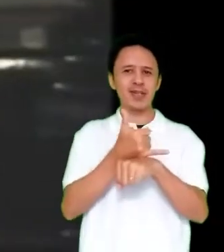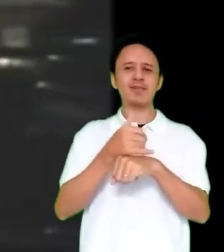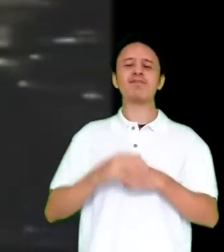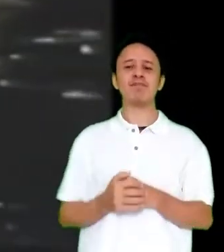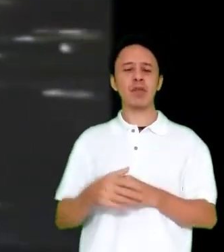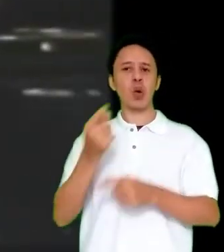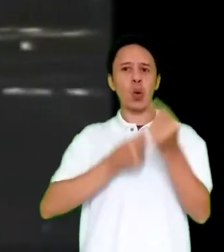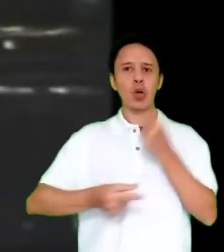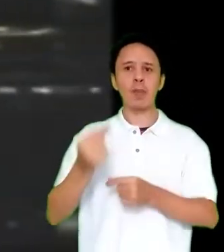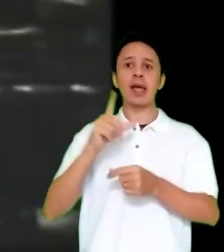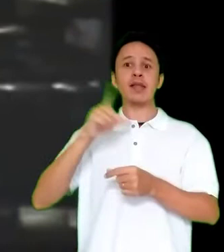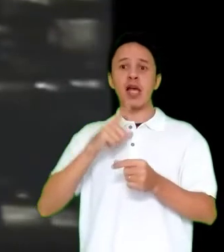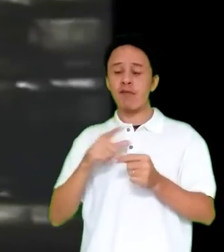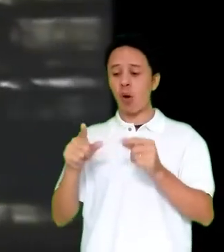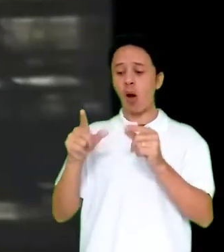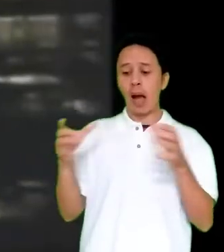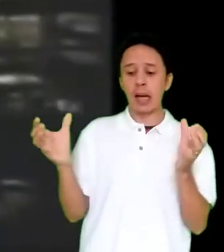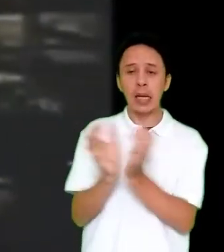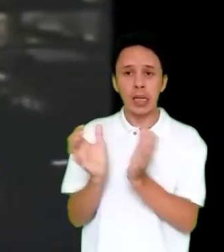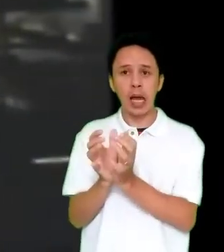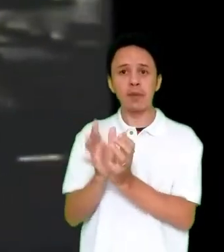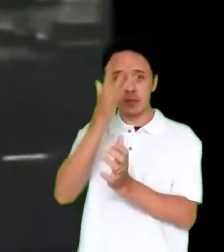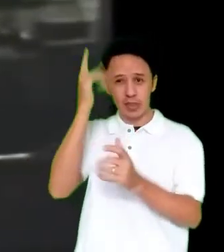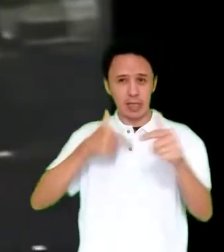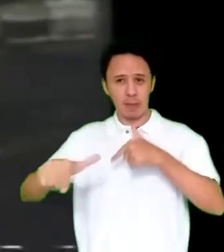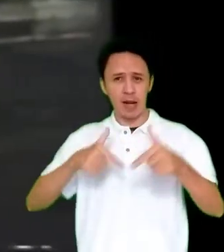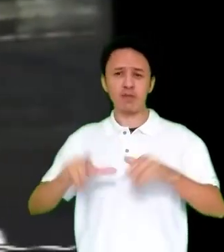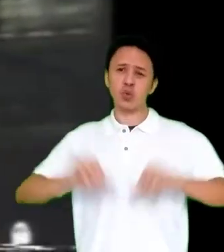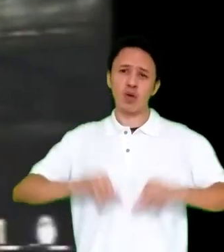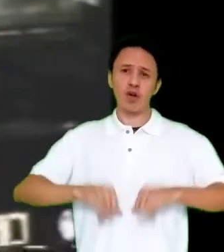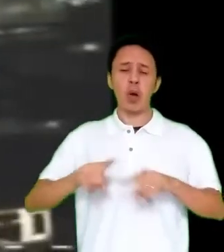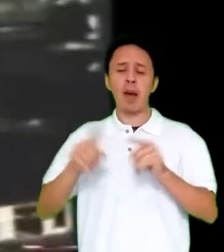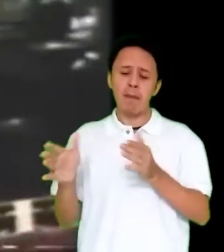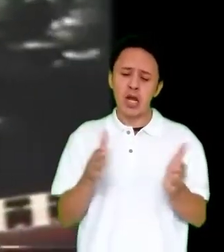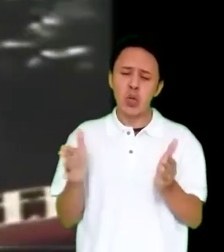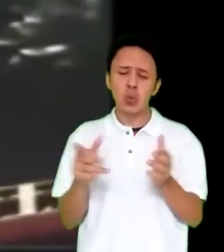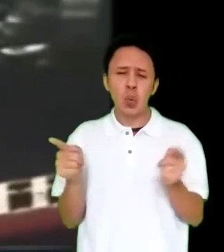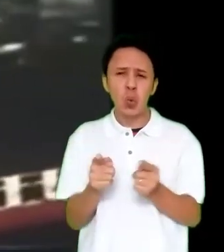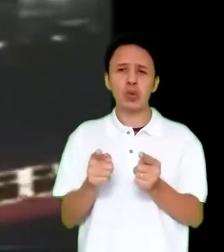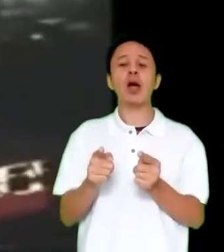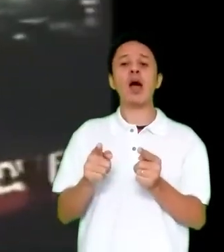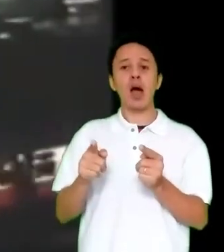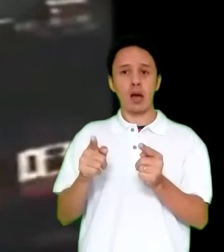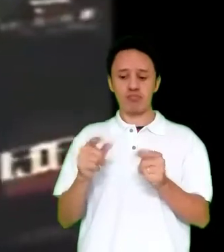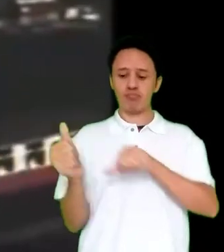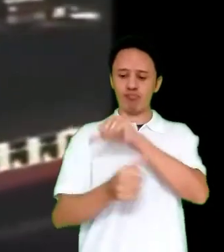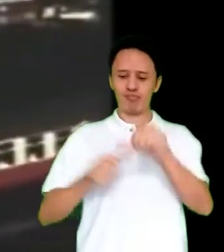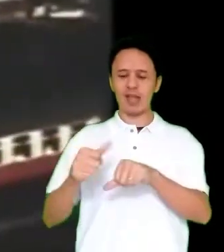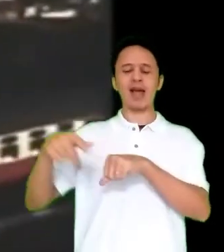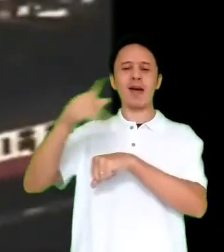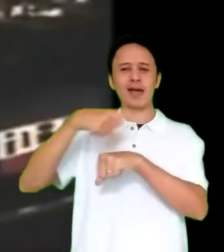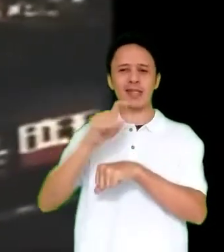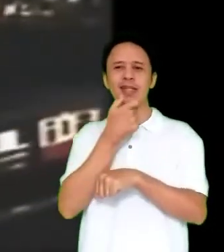Essa transformação da economia causou muito sofrimento para a classe operária. Mas, por outro lado, em um período muito curto, a Inglaterra